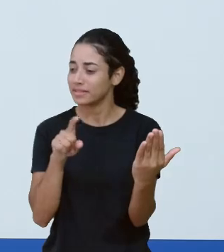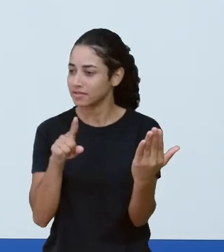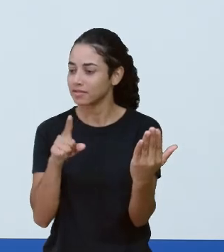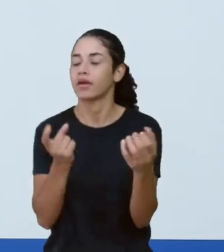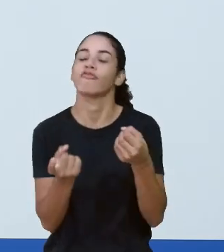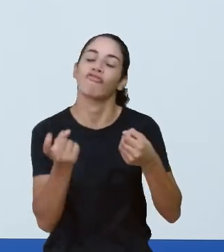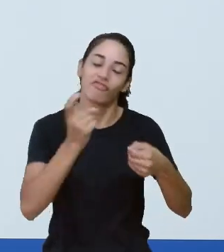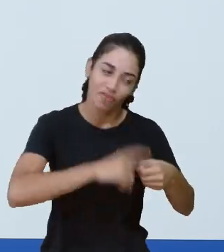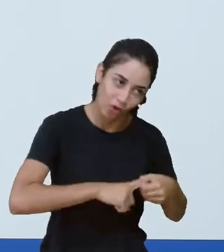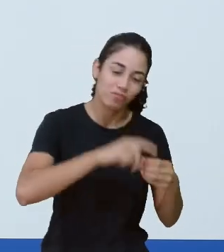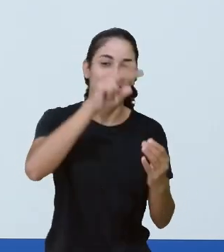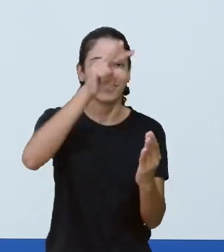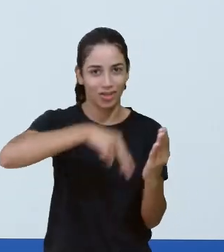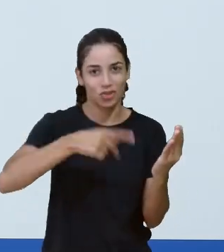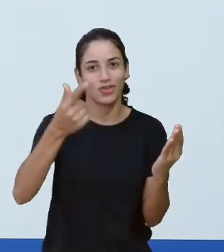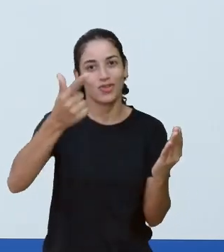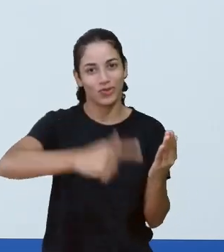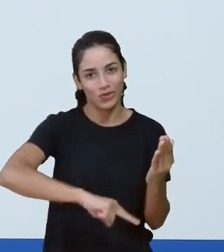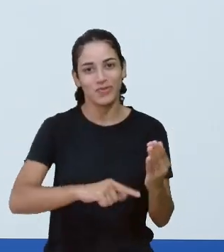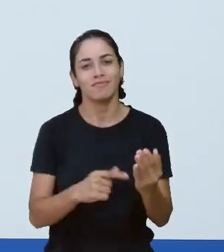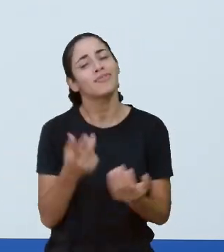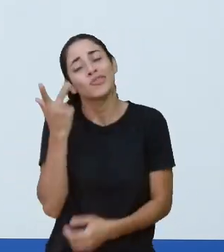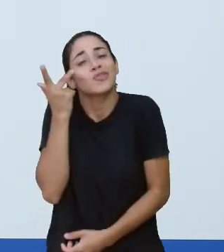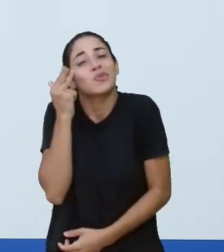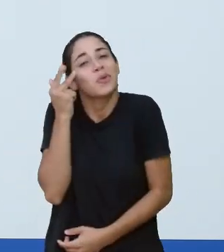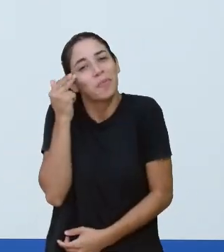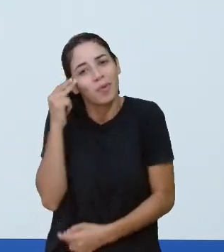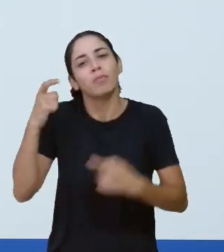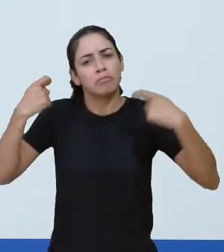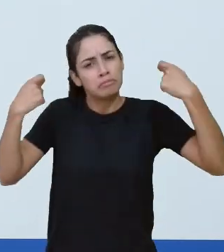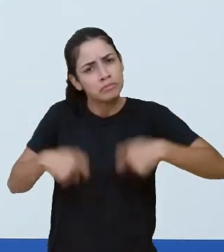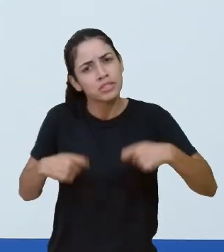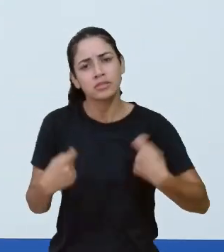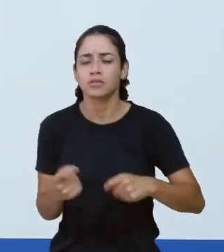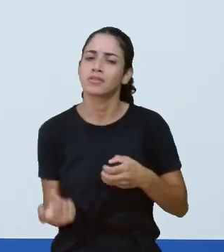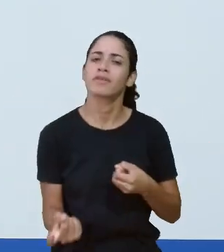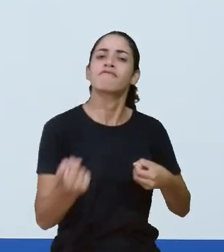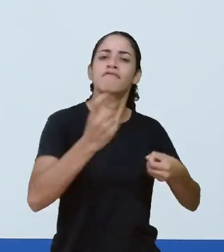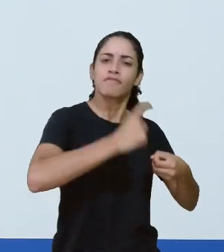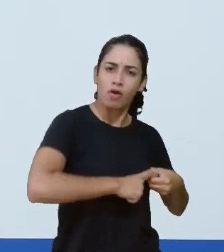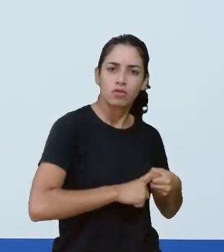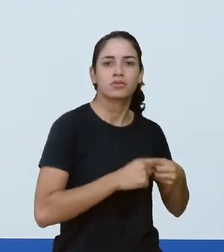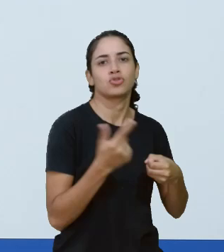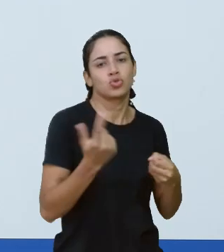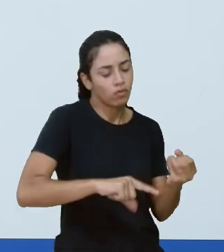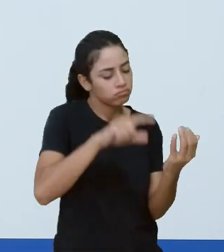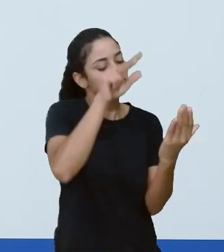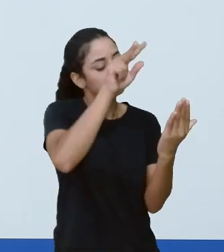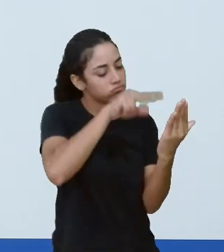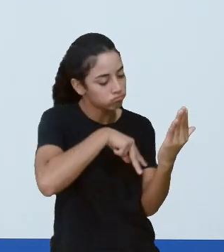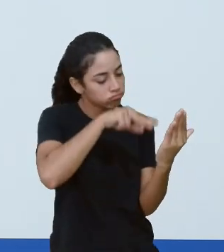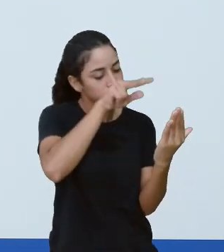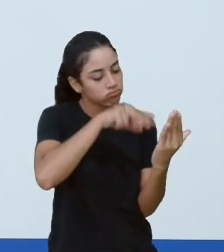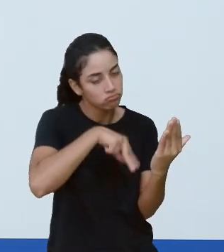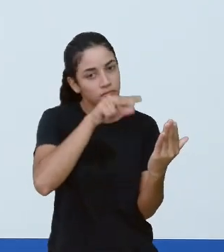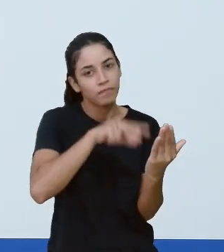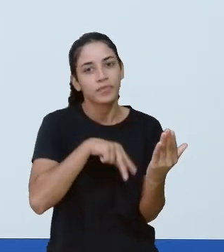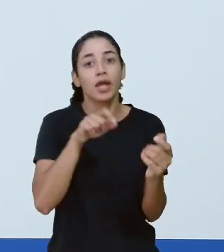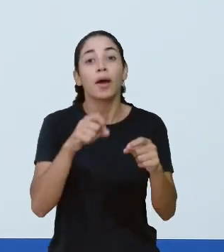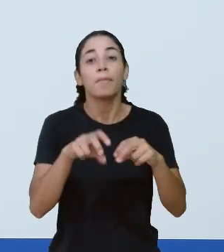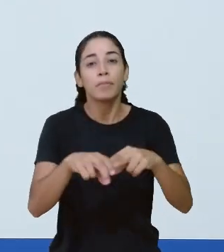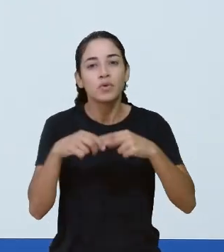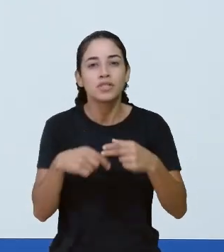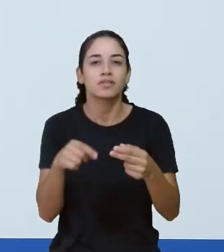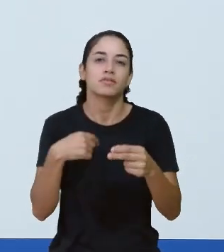É normal, muitas vezes a gente precisa retomar o texto. Então, por isso que eu sempre aconselho, passa um marcadorzinho